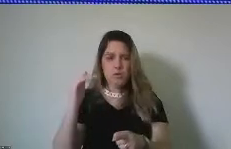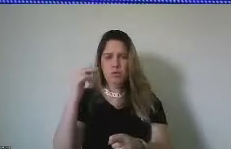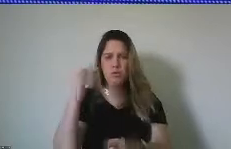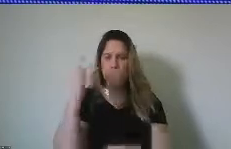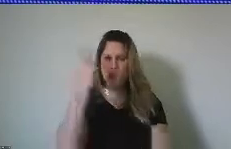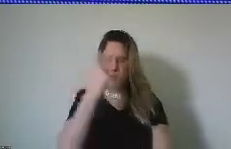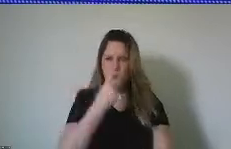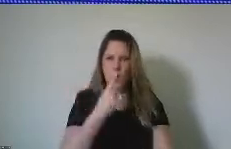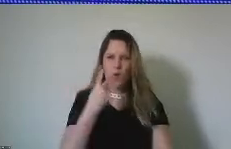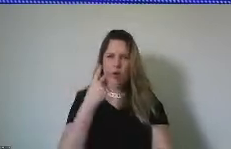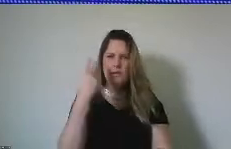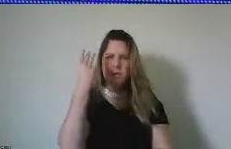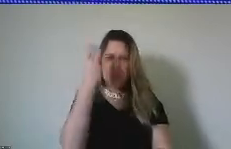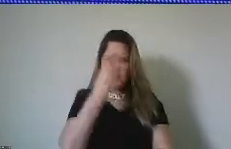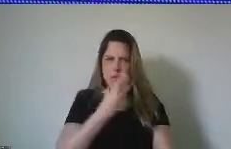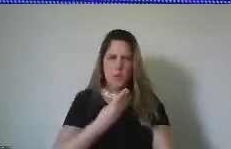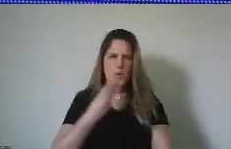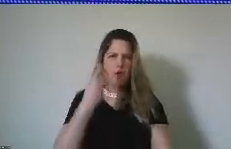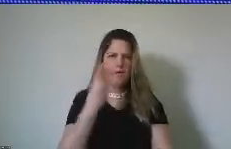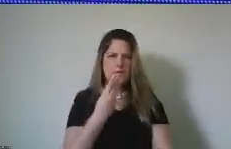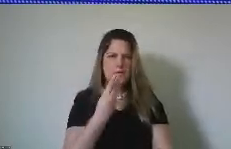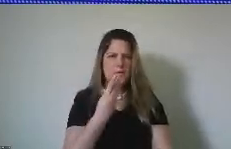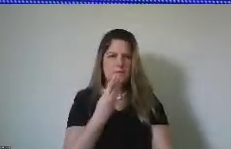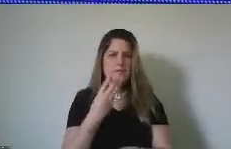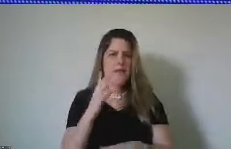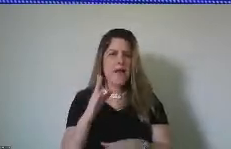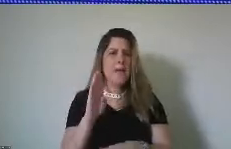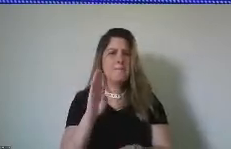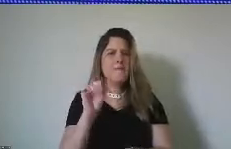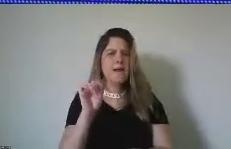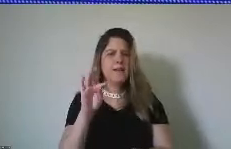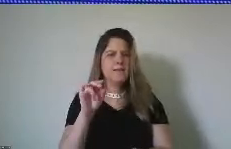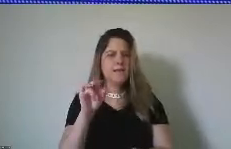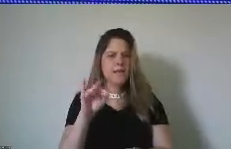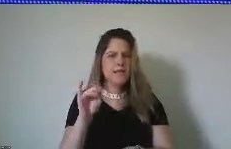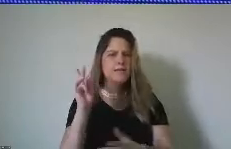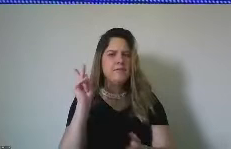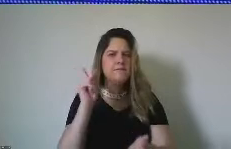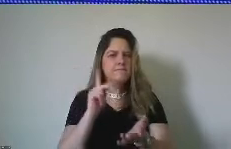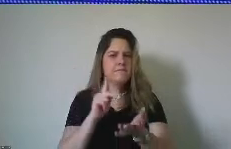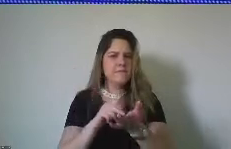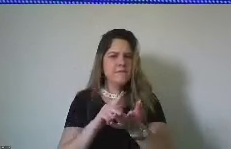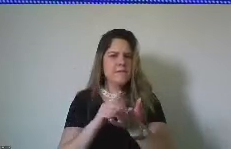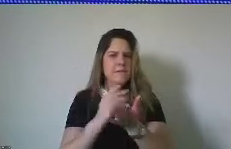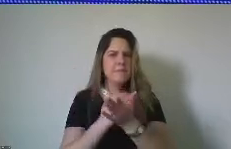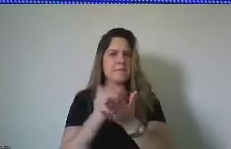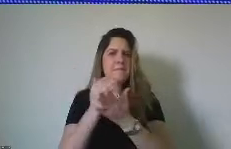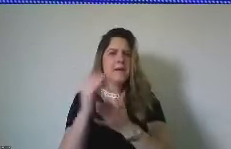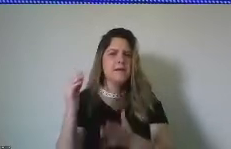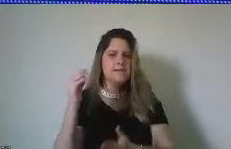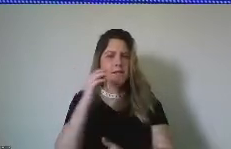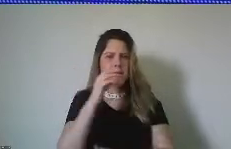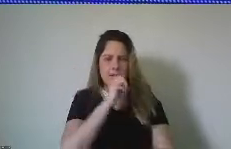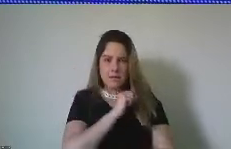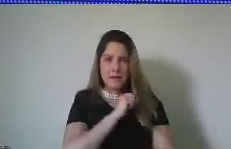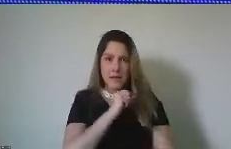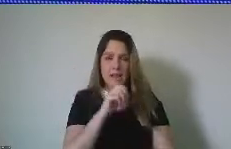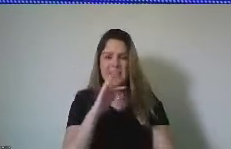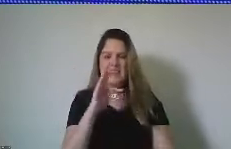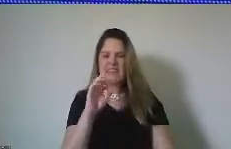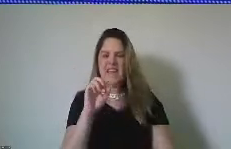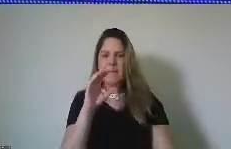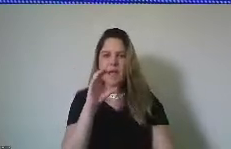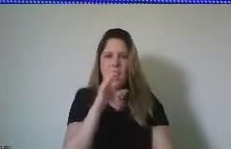três horas assim a bateria tem uma vantagem de ter aquela resposta mais rápida ainda do que uma térmica então